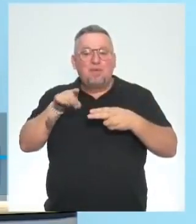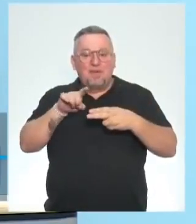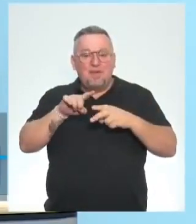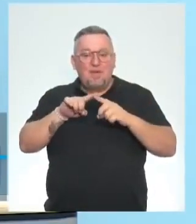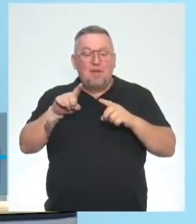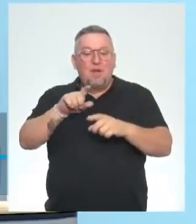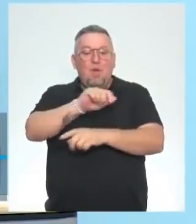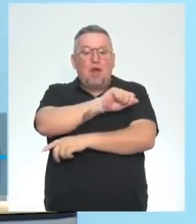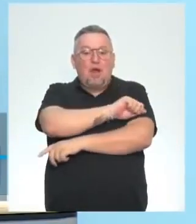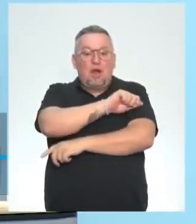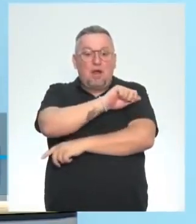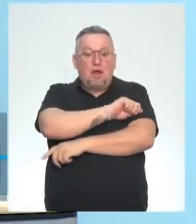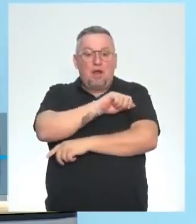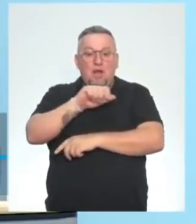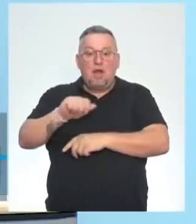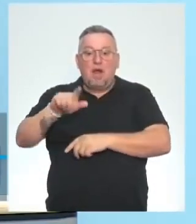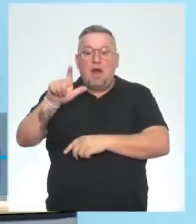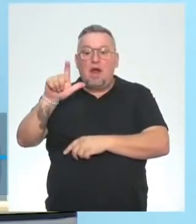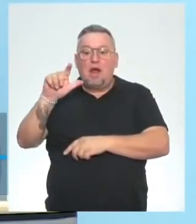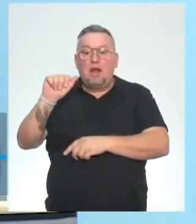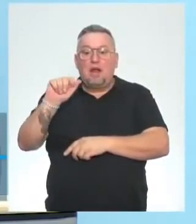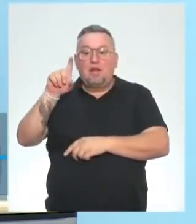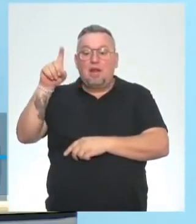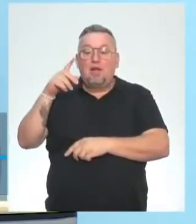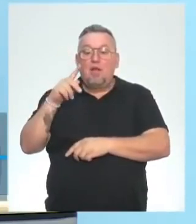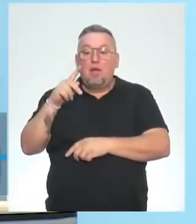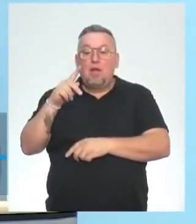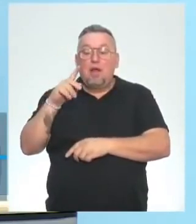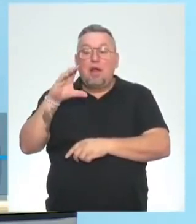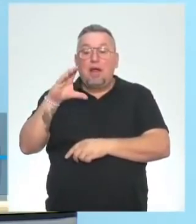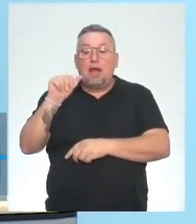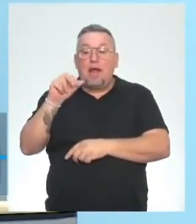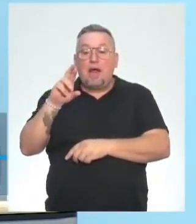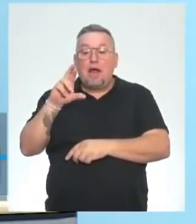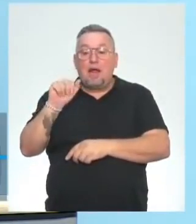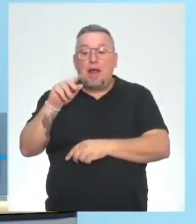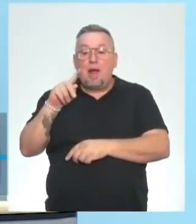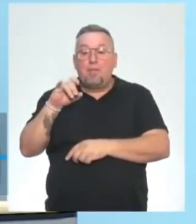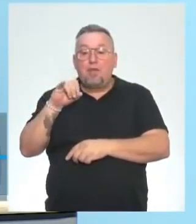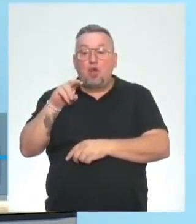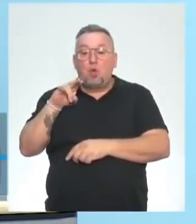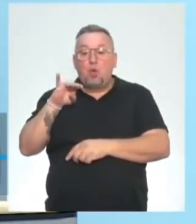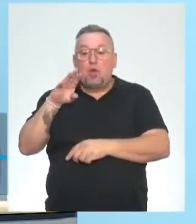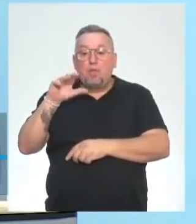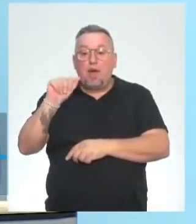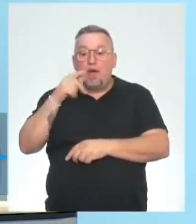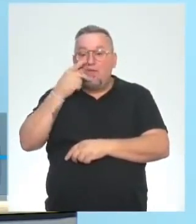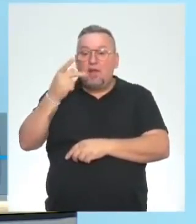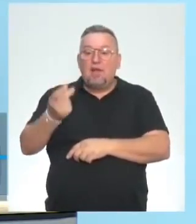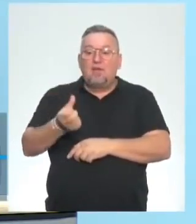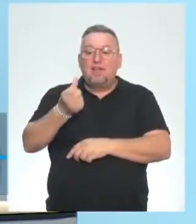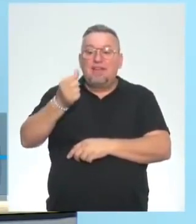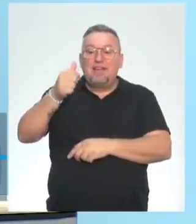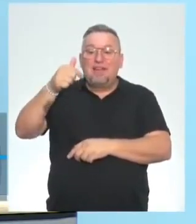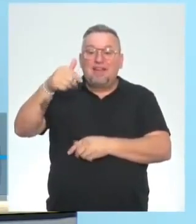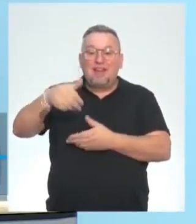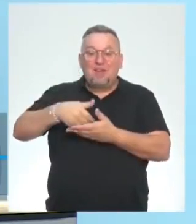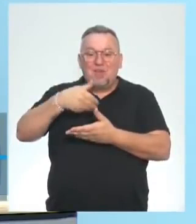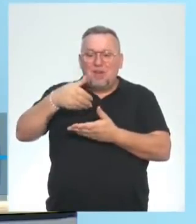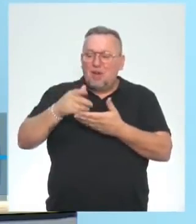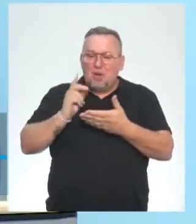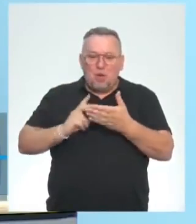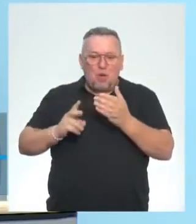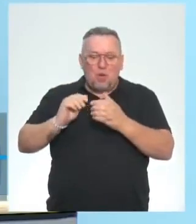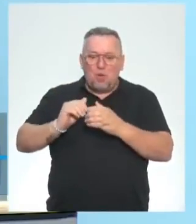alunos da escola Adla Feres em Carapicuíba disseram aproximadamente 67 colheres e continua subindo.